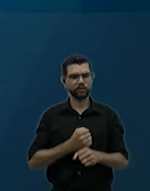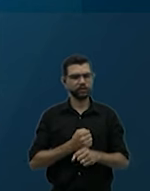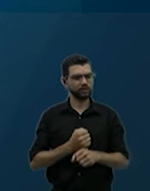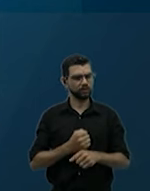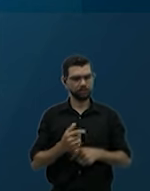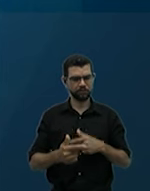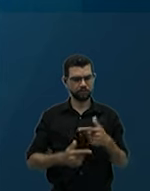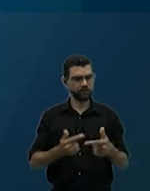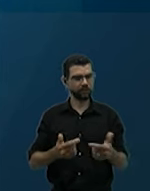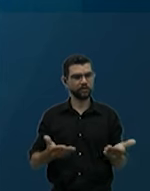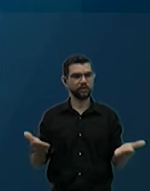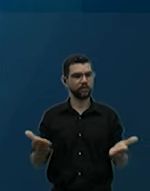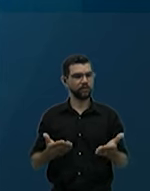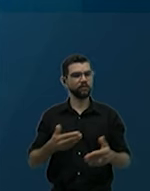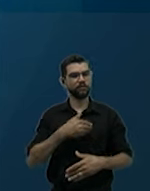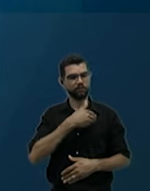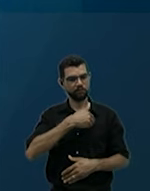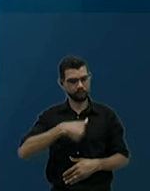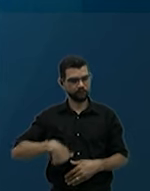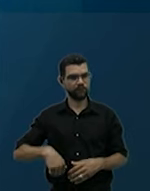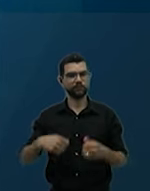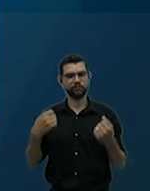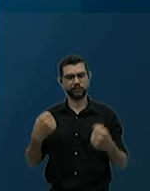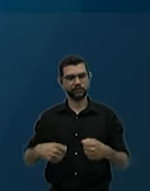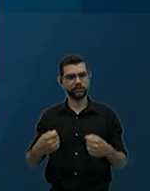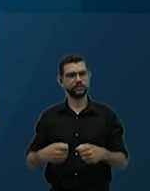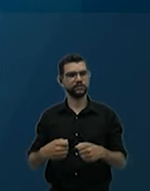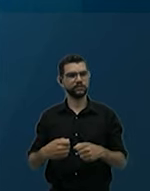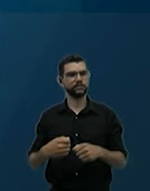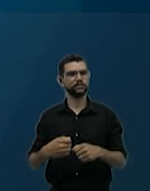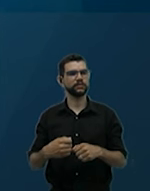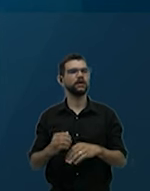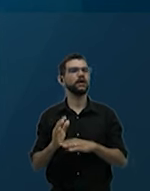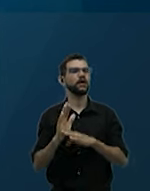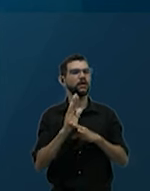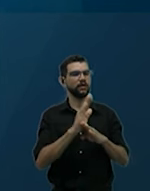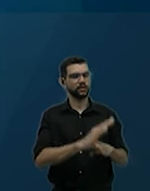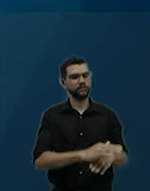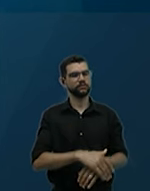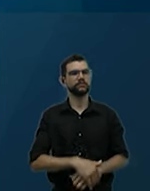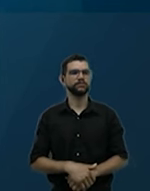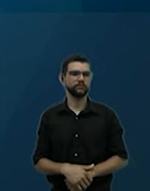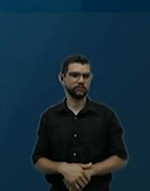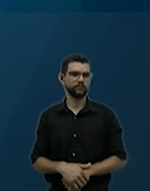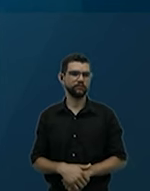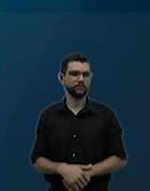obrigada. Obrigada, doutora Camila. Eu passo a palavra ao doutor Brasilino, que falará pelo Ministério Público Federal.